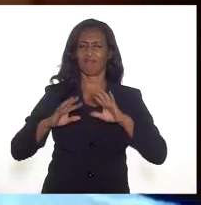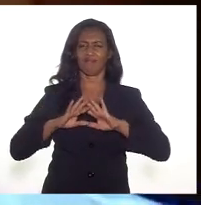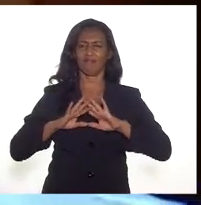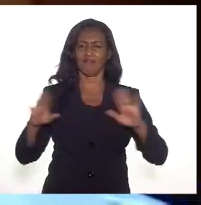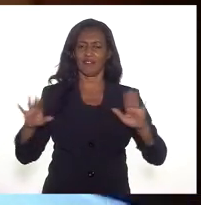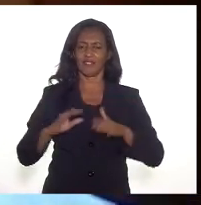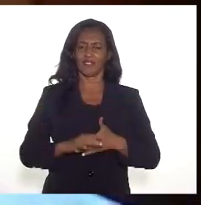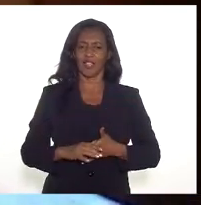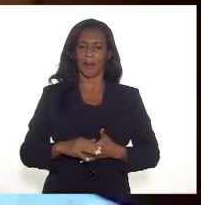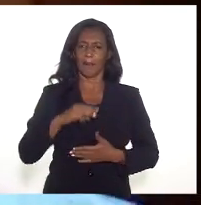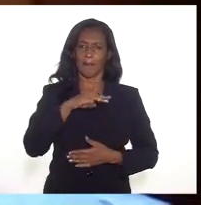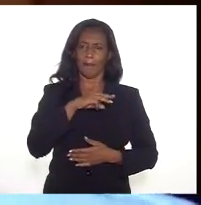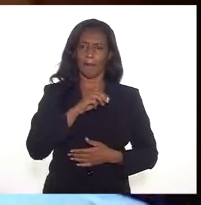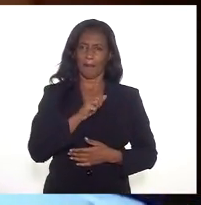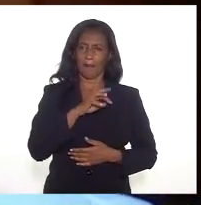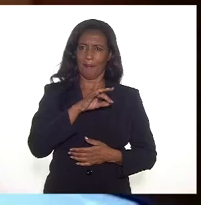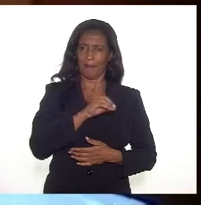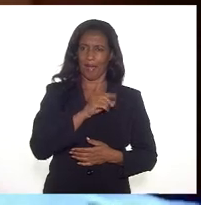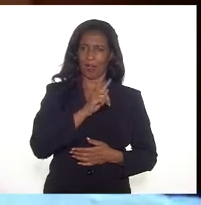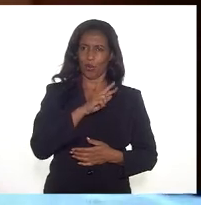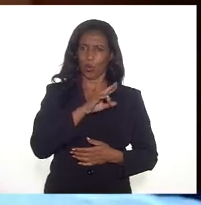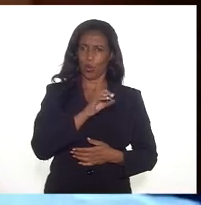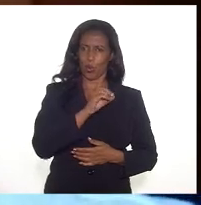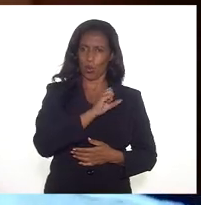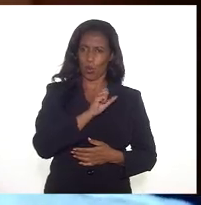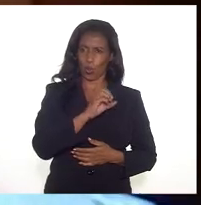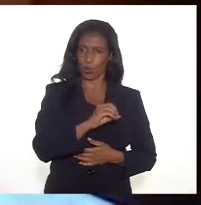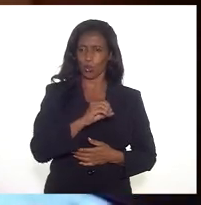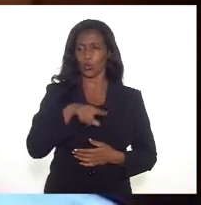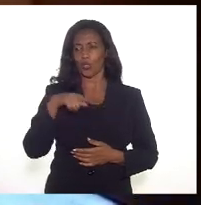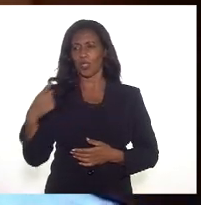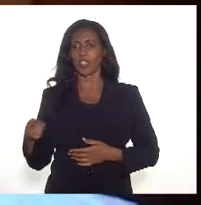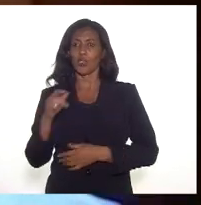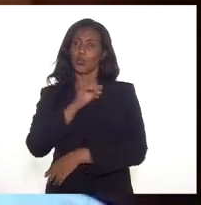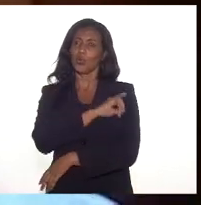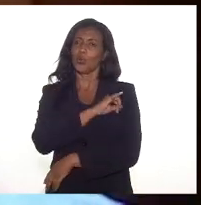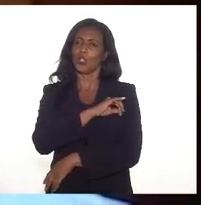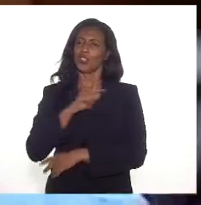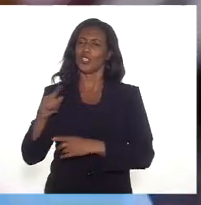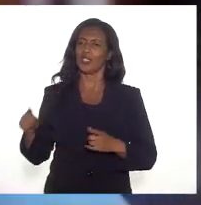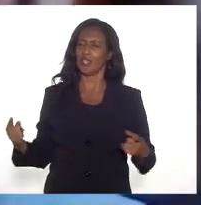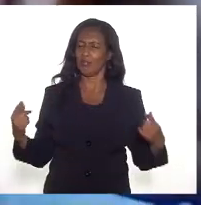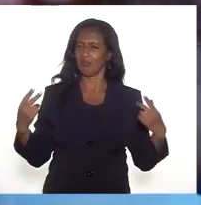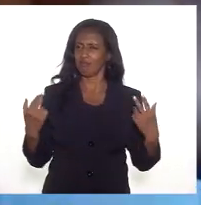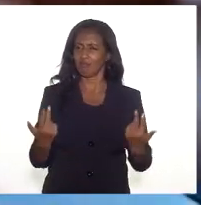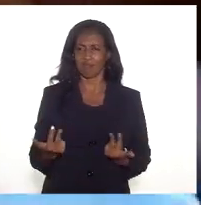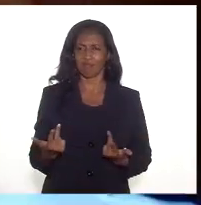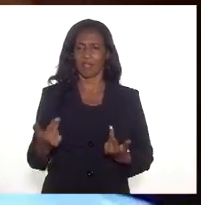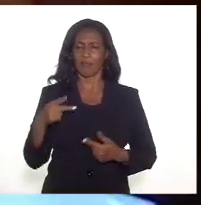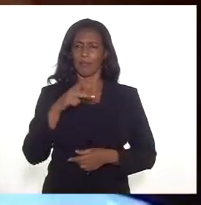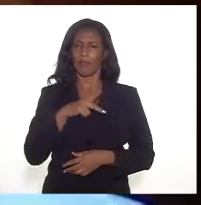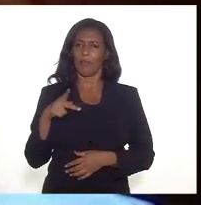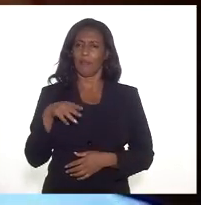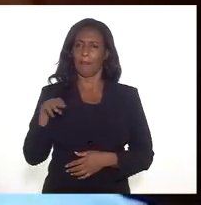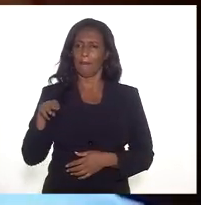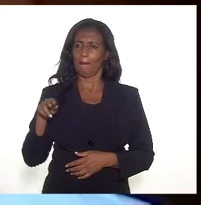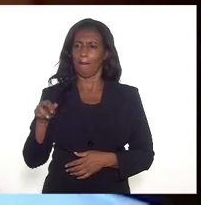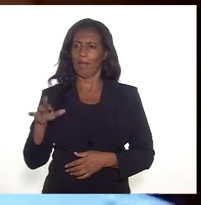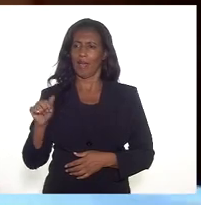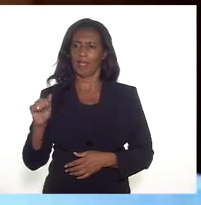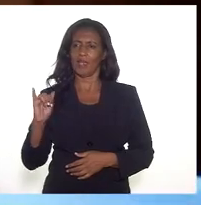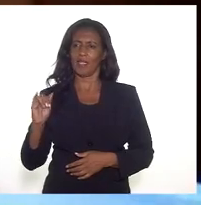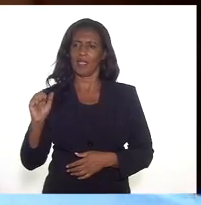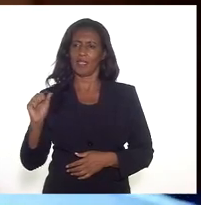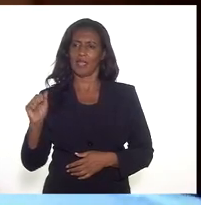Ciência e Tecnologia de Mato Grosso e a Secretaria de Ciência e Tecnologia do Rio de Janeiro. À época, a titular era a professora Maria Isabel Souza.